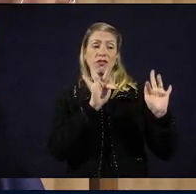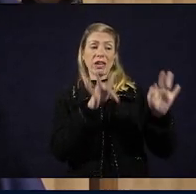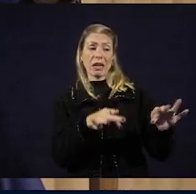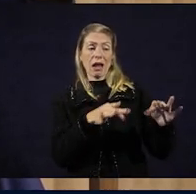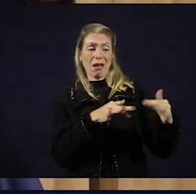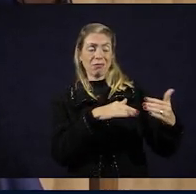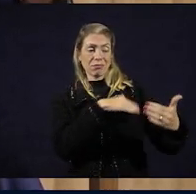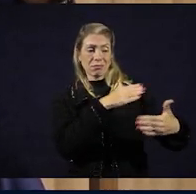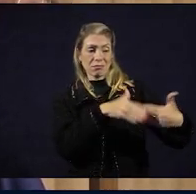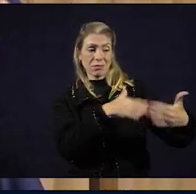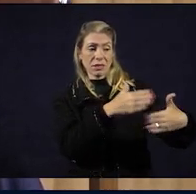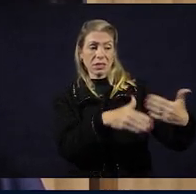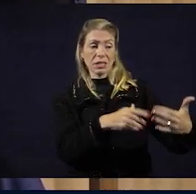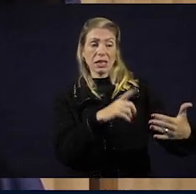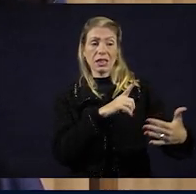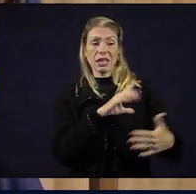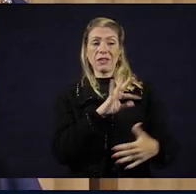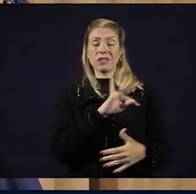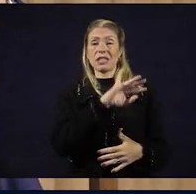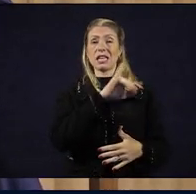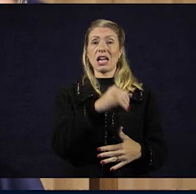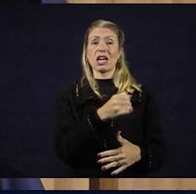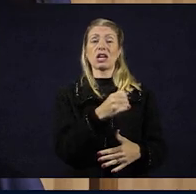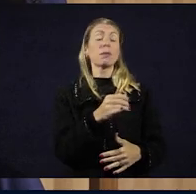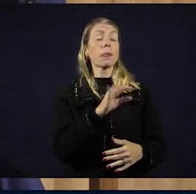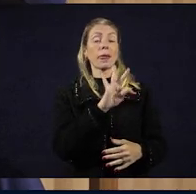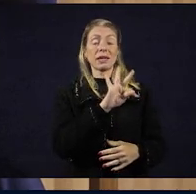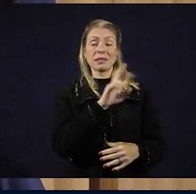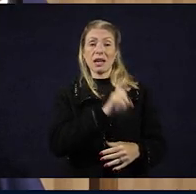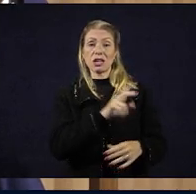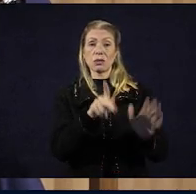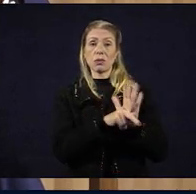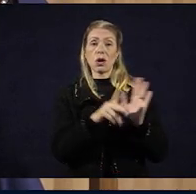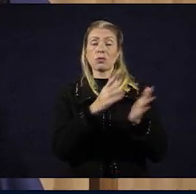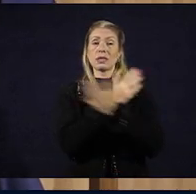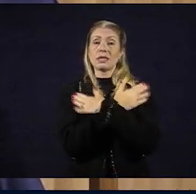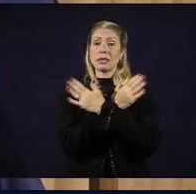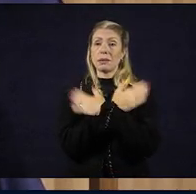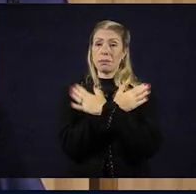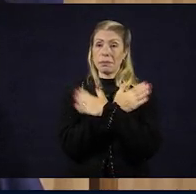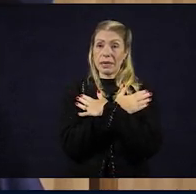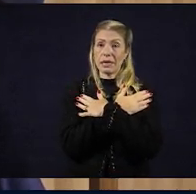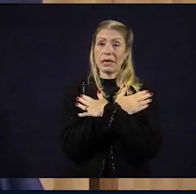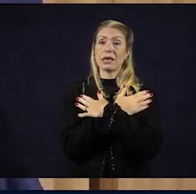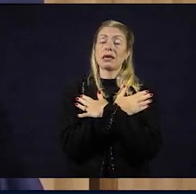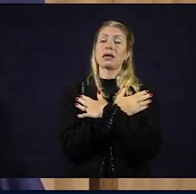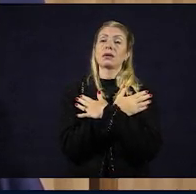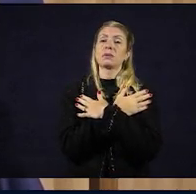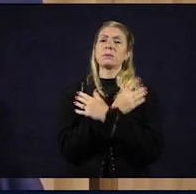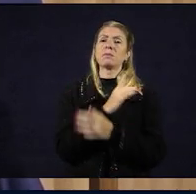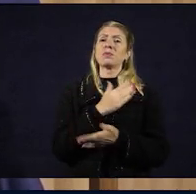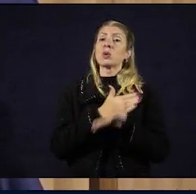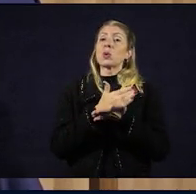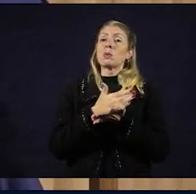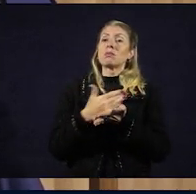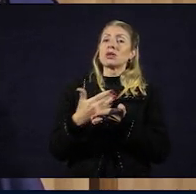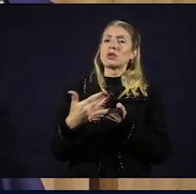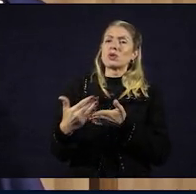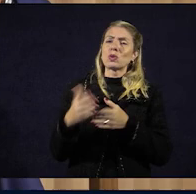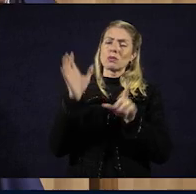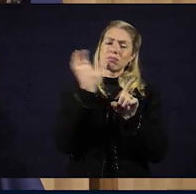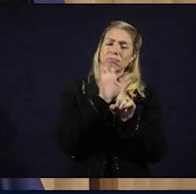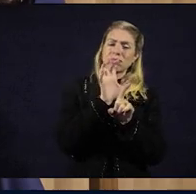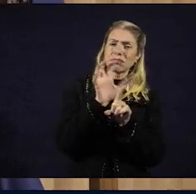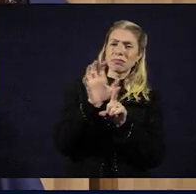ciclo Ou seja a taxa de desemprego nos Estados Unidos já estava baixíssima provavelmente abaixo do Pleno emprego começava uma pressão inflacionária